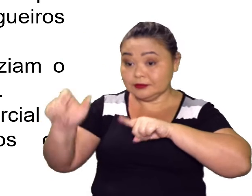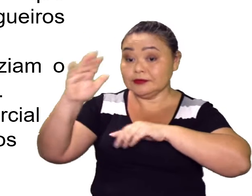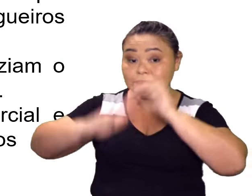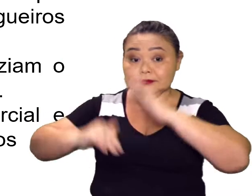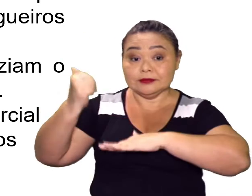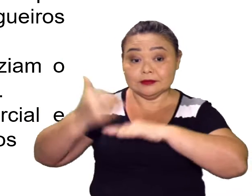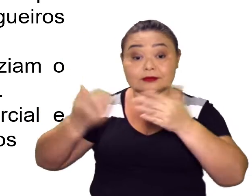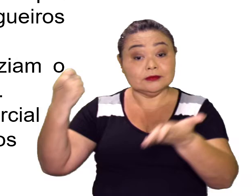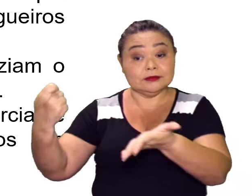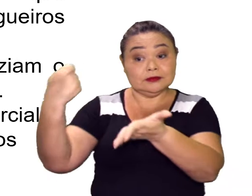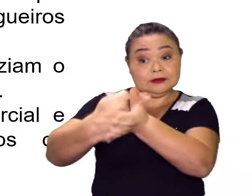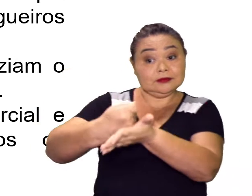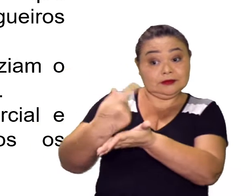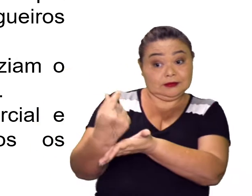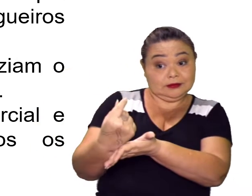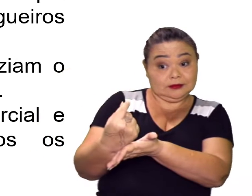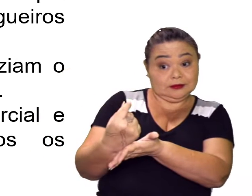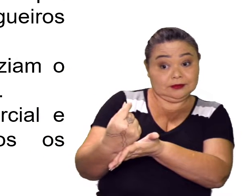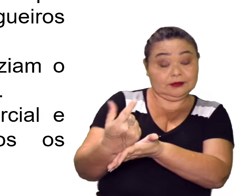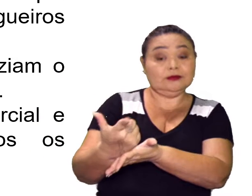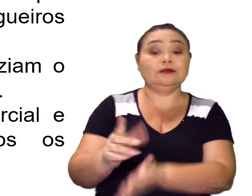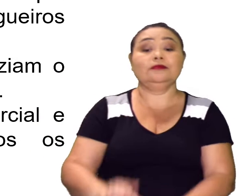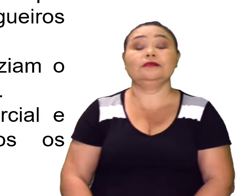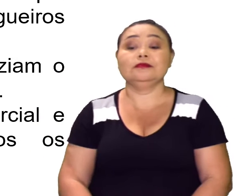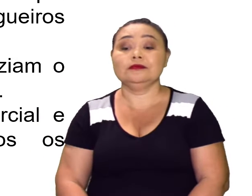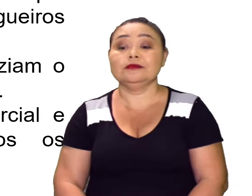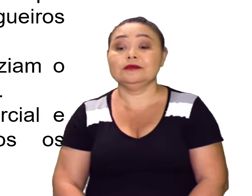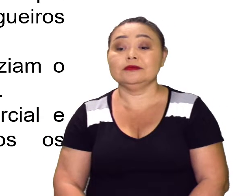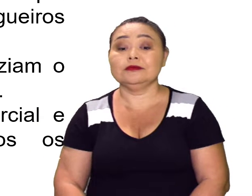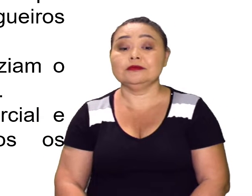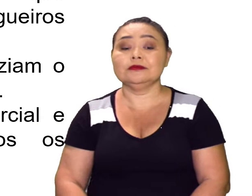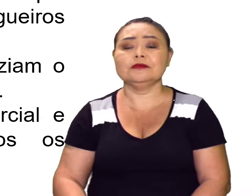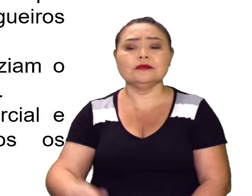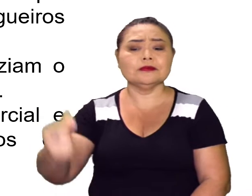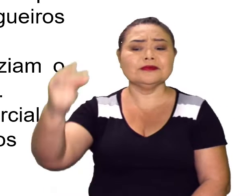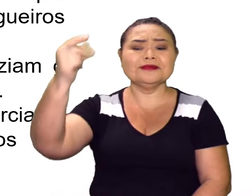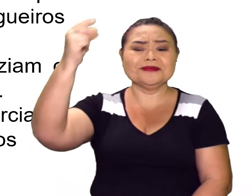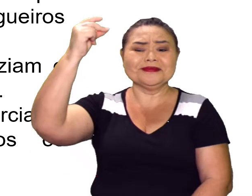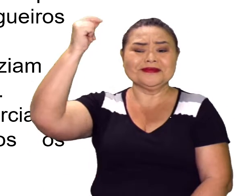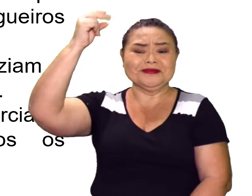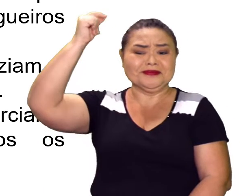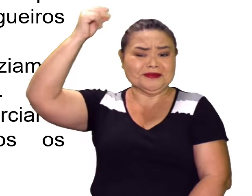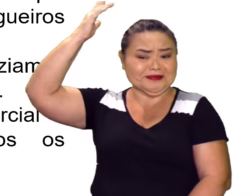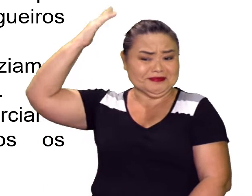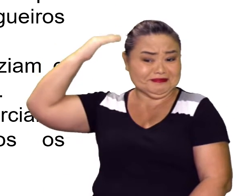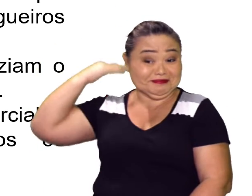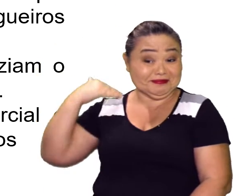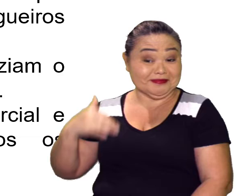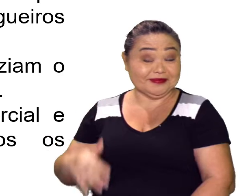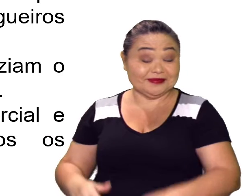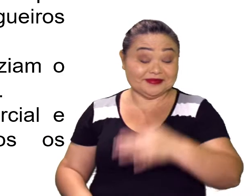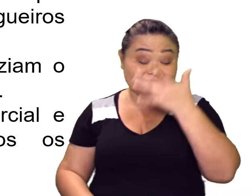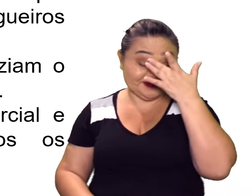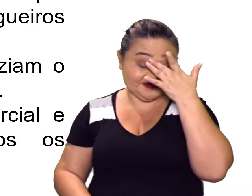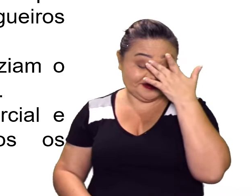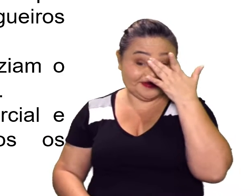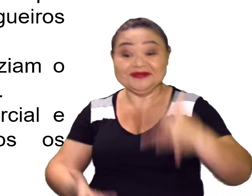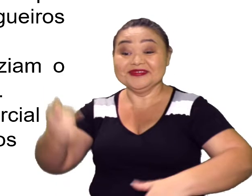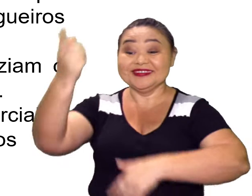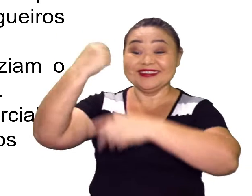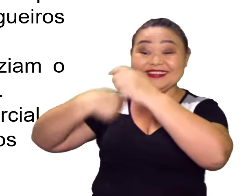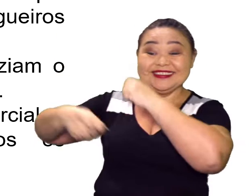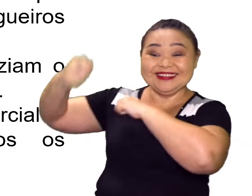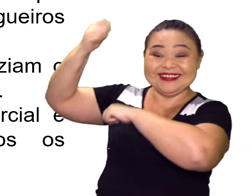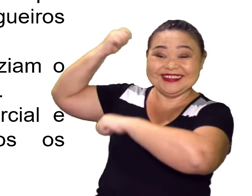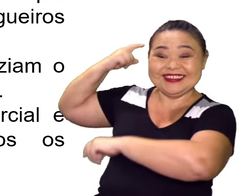seringueiros mediante pagamento em dinheiro. Ei, Carlinhos, há muito tempo atrás, quando eu era jovem, e a Odelinda está